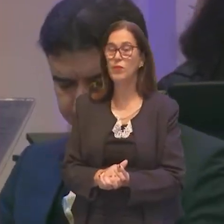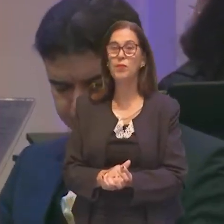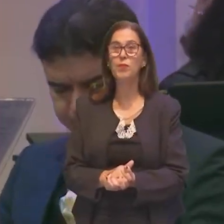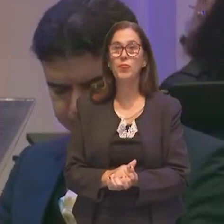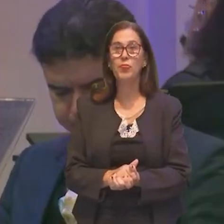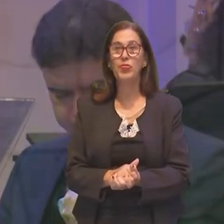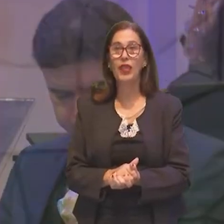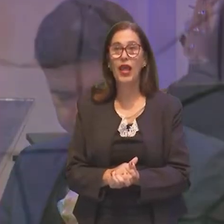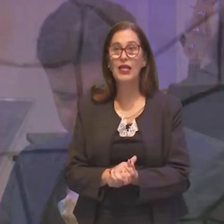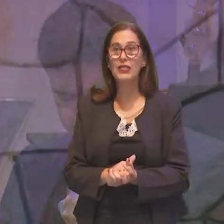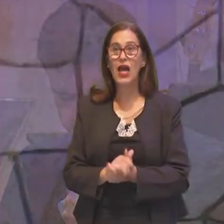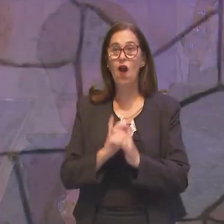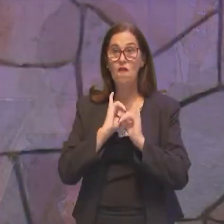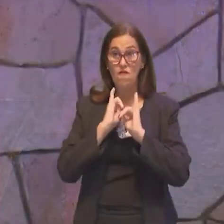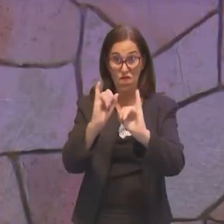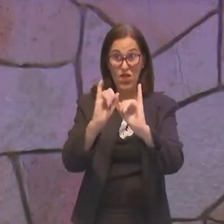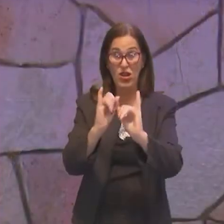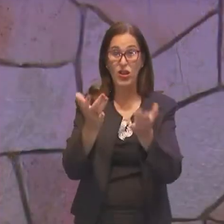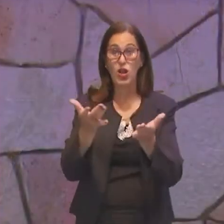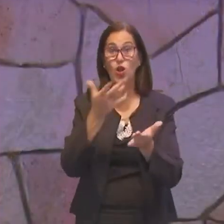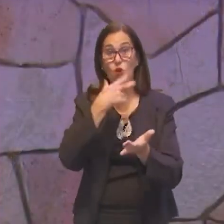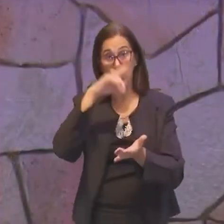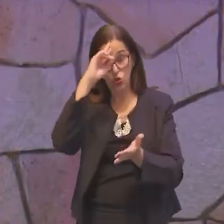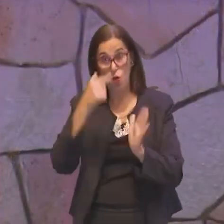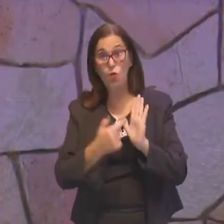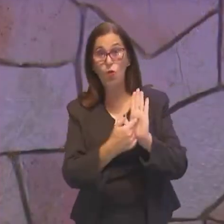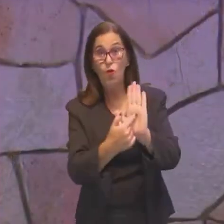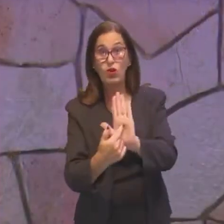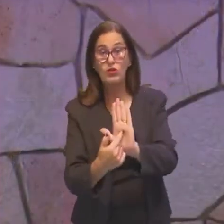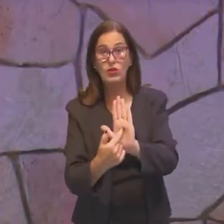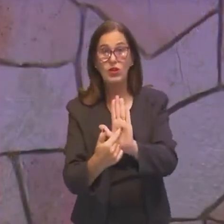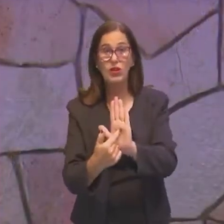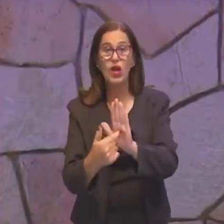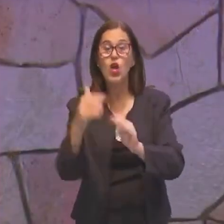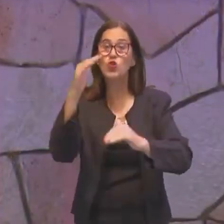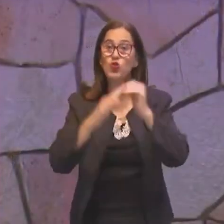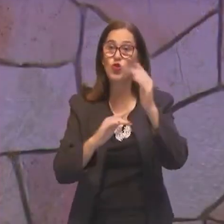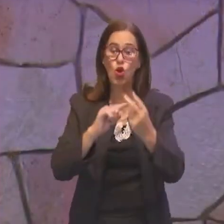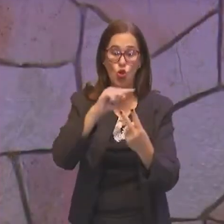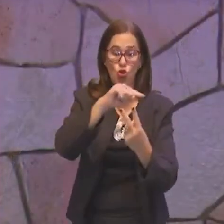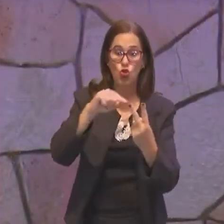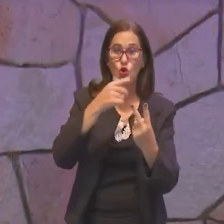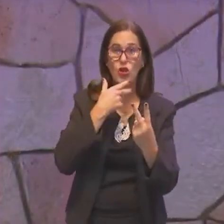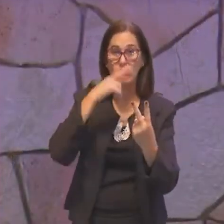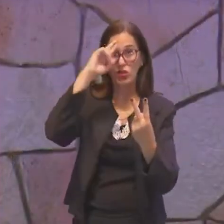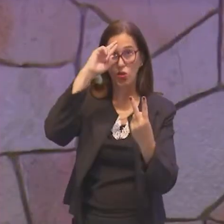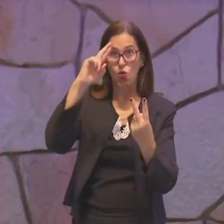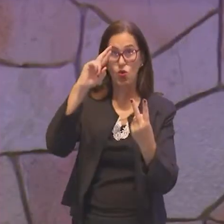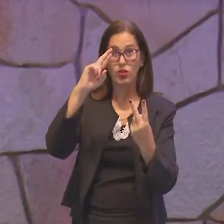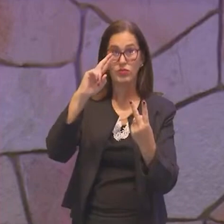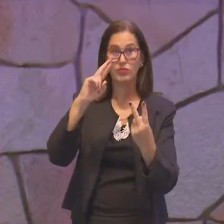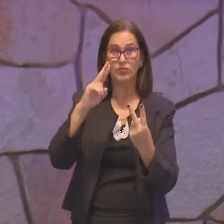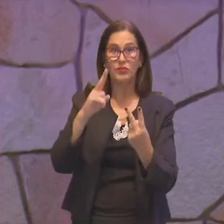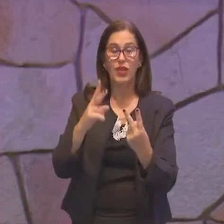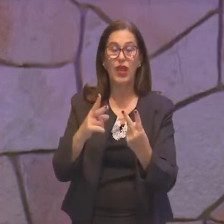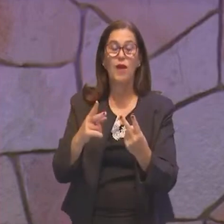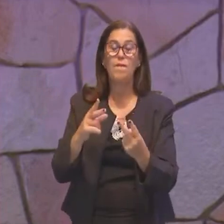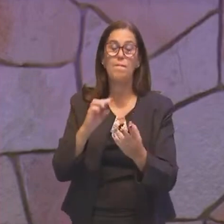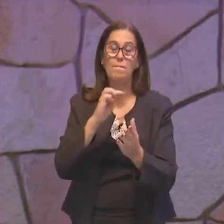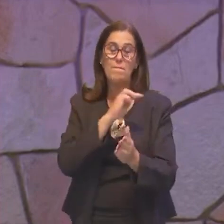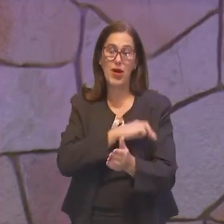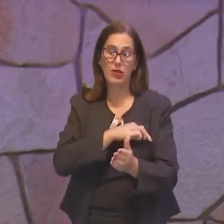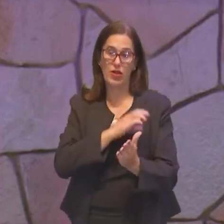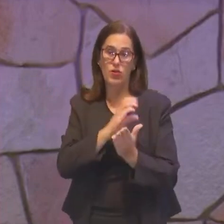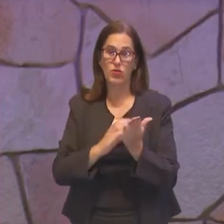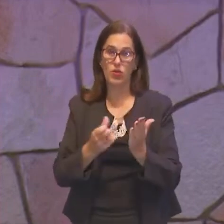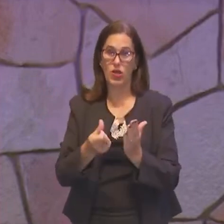Esta afirmação, esta questão que o Senhor nos traz a respeito dos dois senhores. Mateus 6, 24. Ninguém